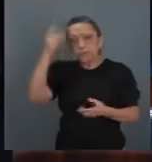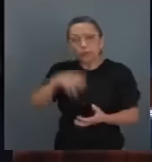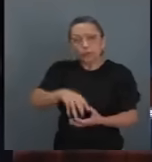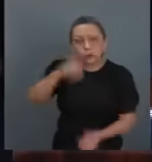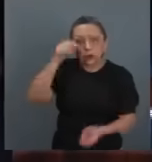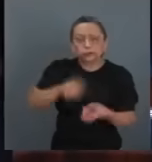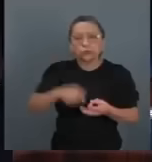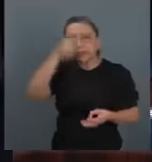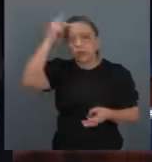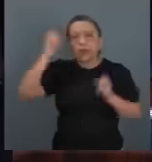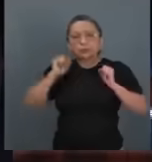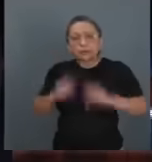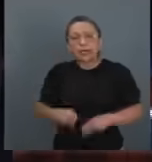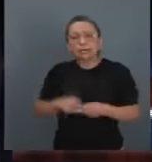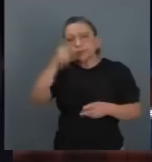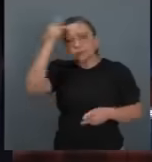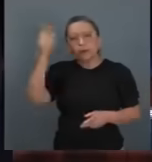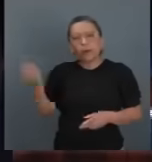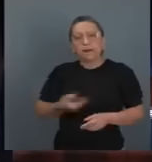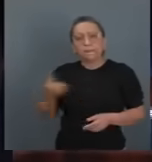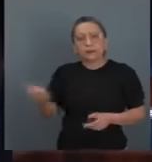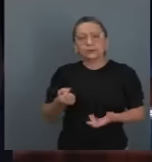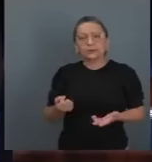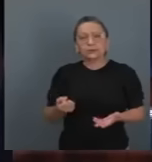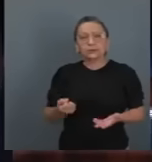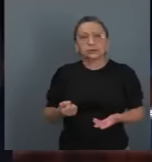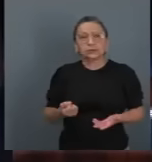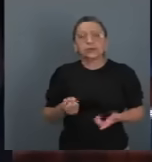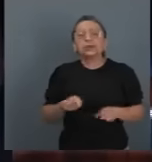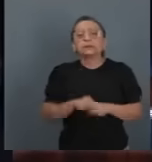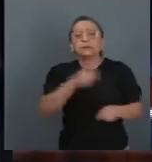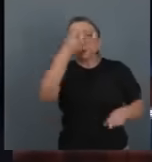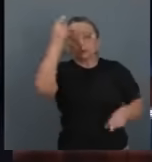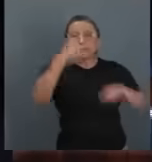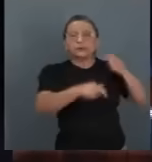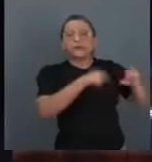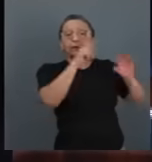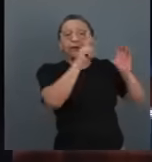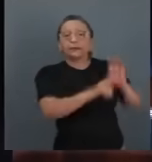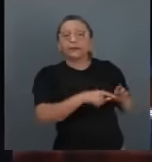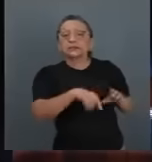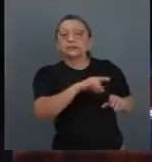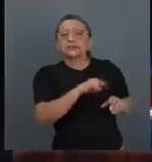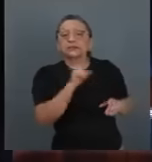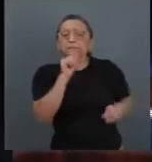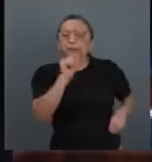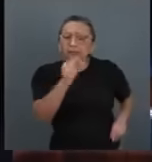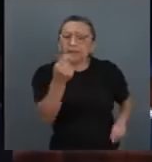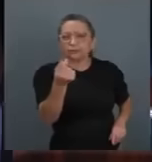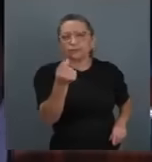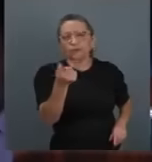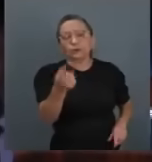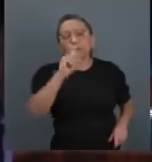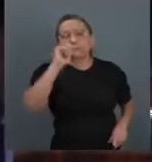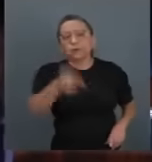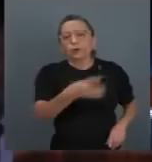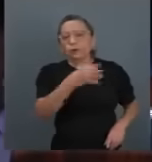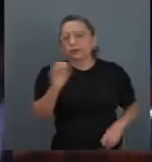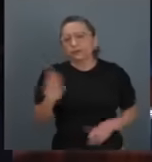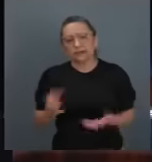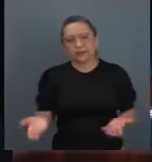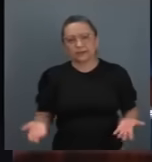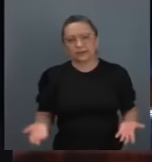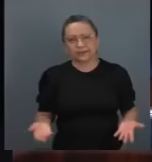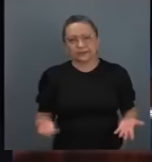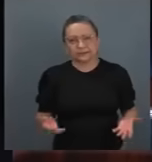os aposentados, os pensionistas e os trabalhadores que dependem desse pequeno valor de R$ 1.400.